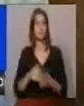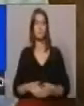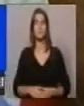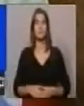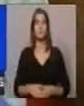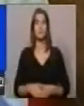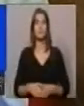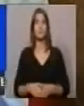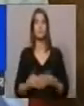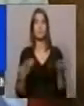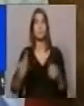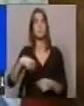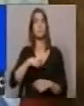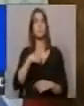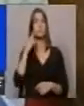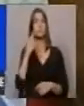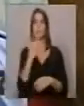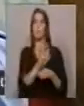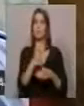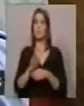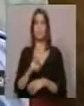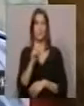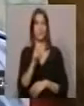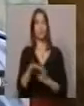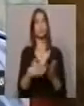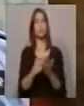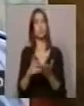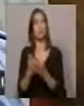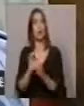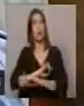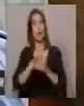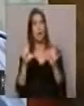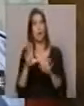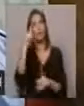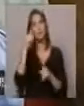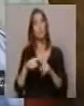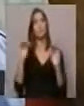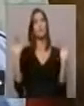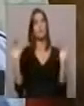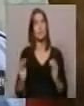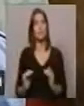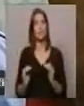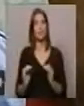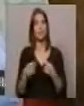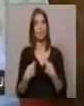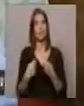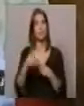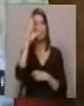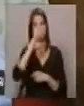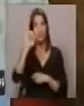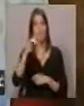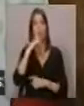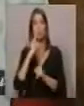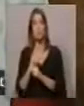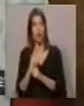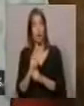sentido apontávamos 6 exemplos de propostas concretas com vista a reduzir a despesa do Estado e